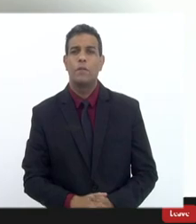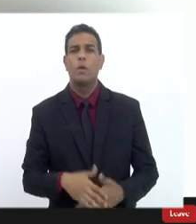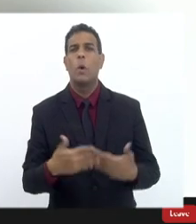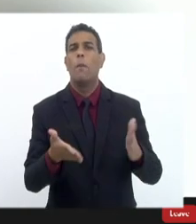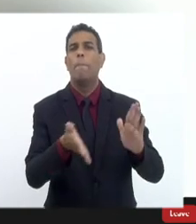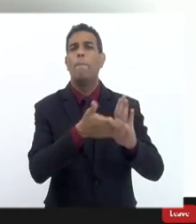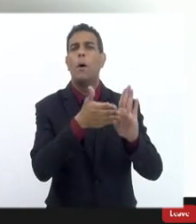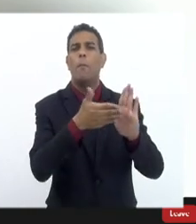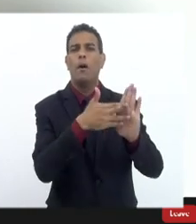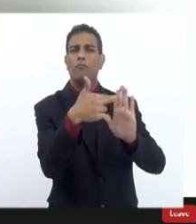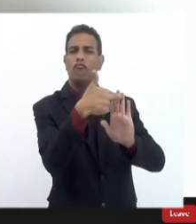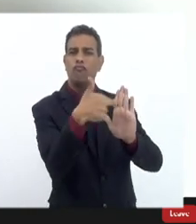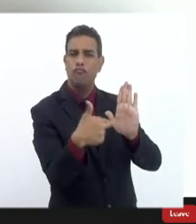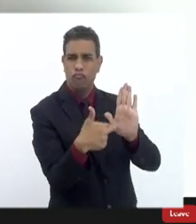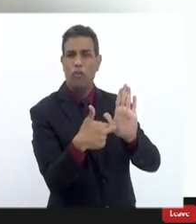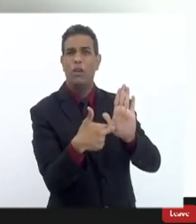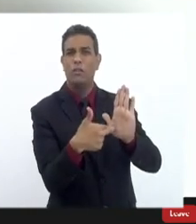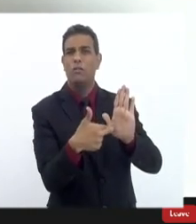relatório. Fiquei bastante